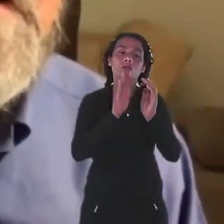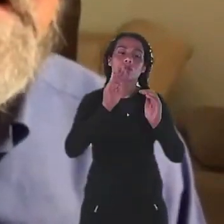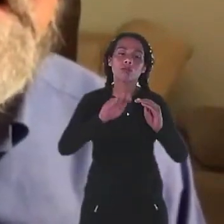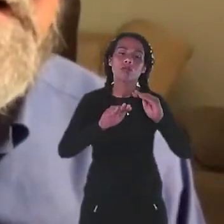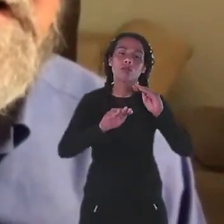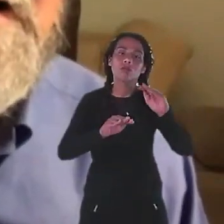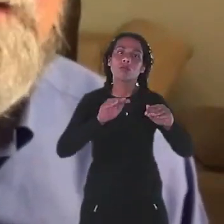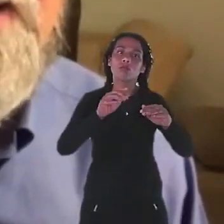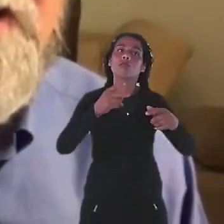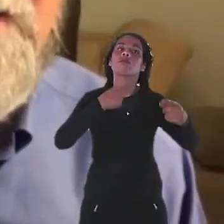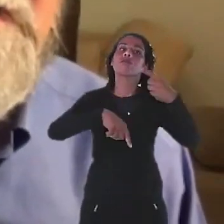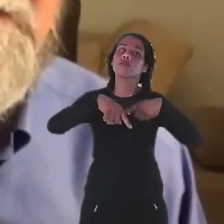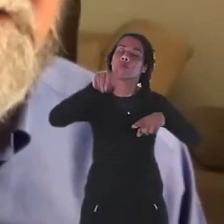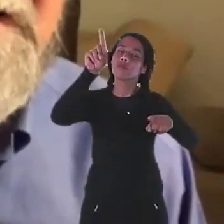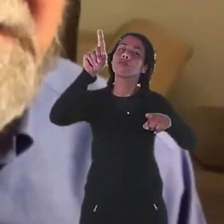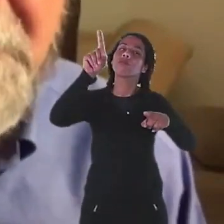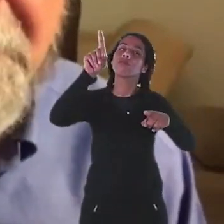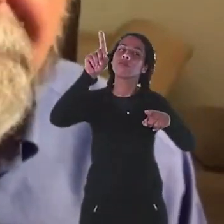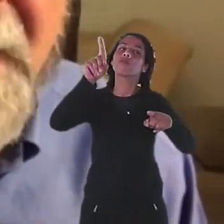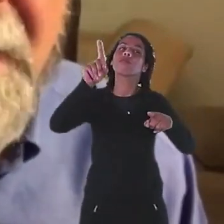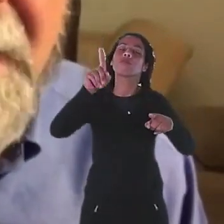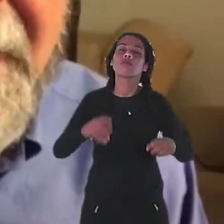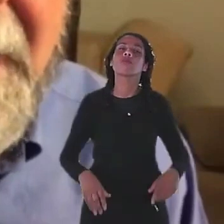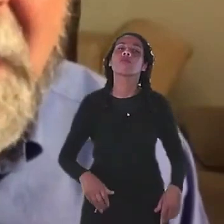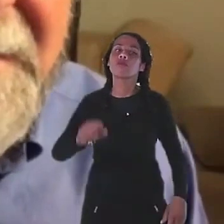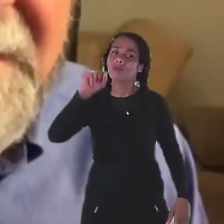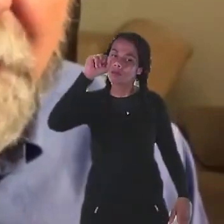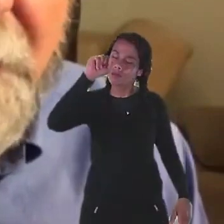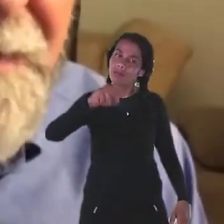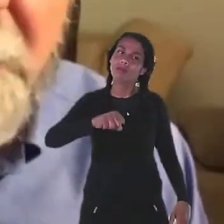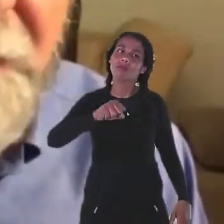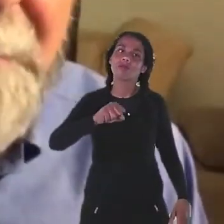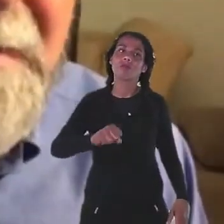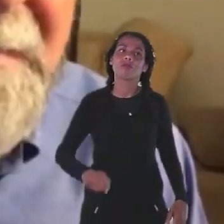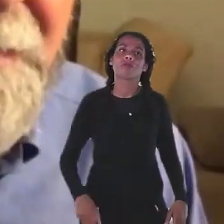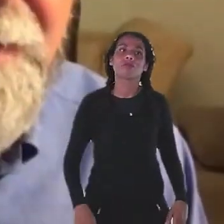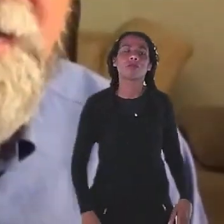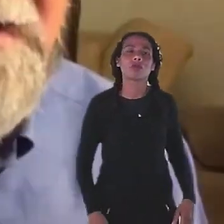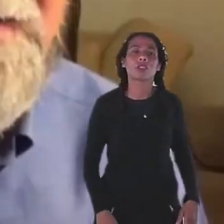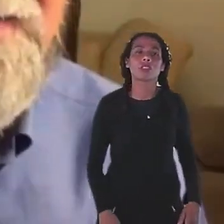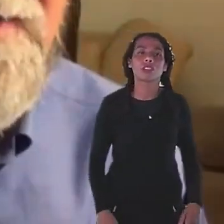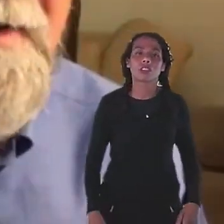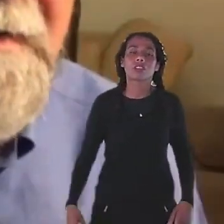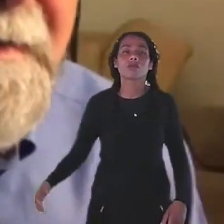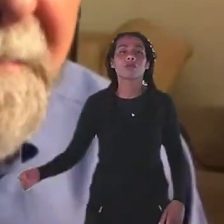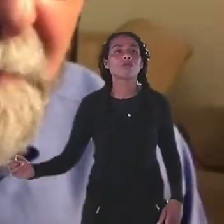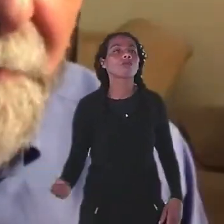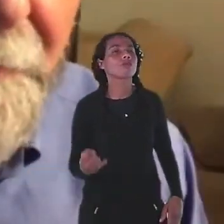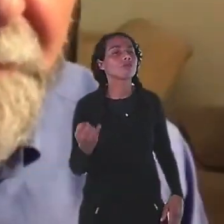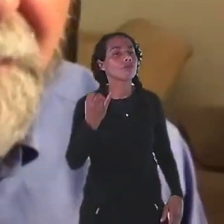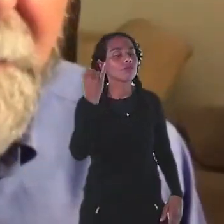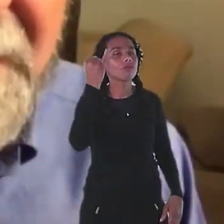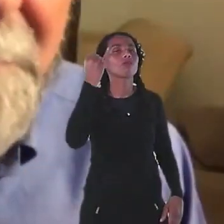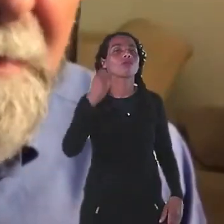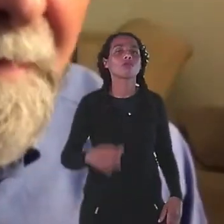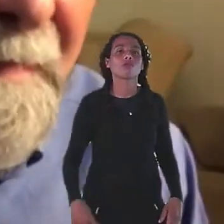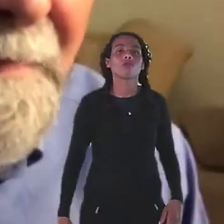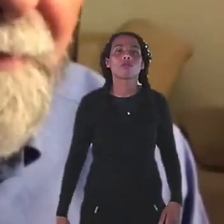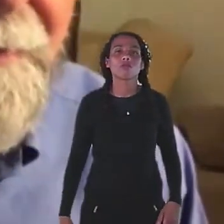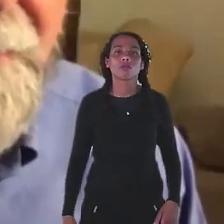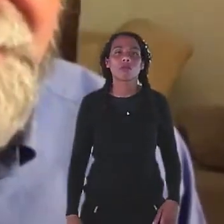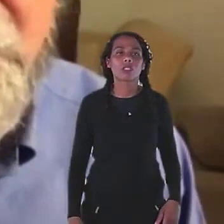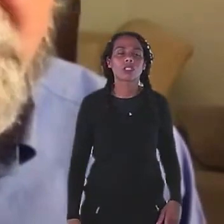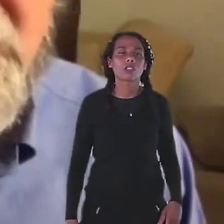outra espécie conseguiu, né, fazer. Esses circuitos são muito semelhantes aos circuitos que estão envolvidos no